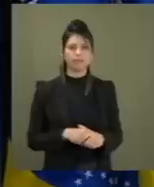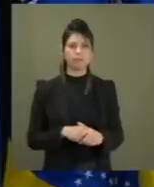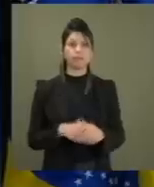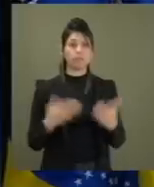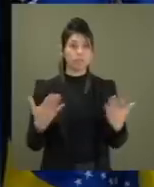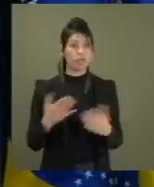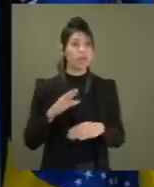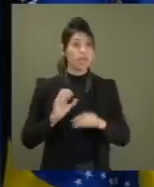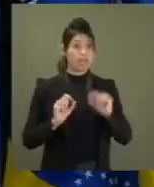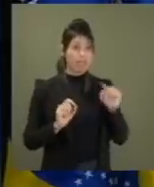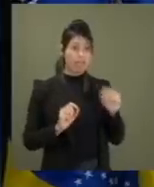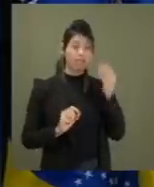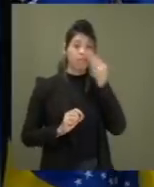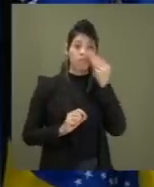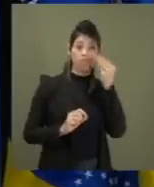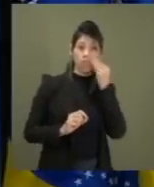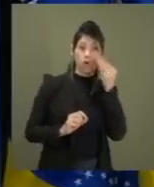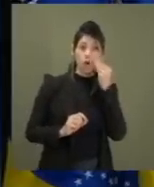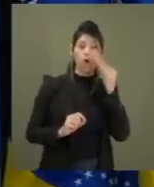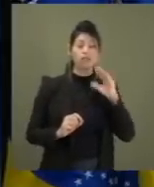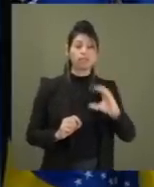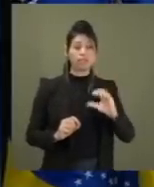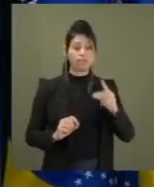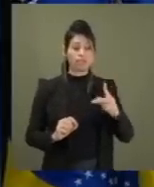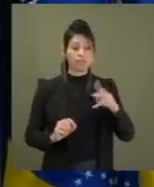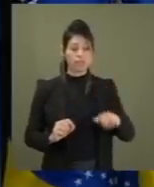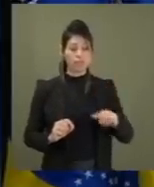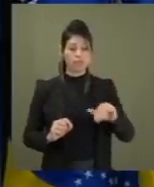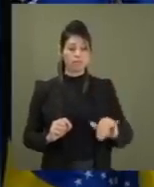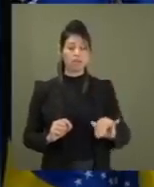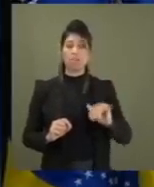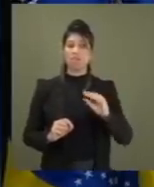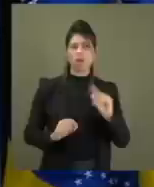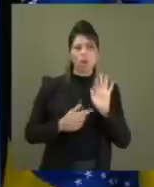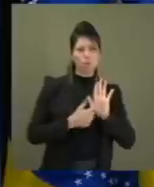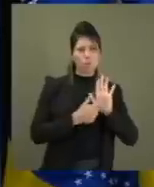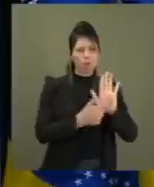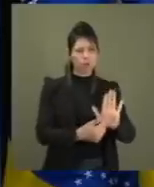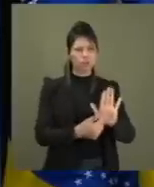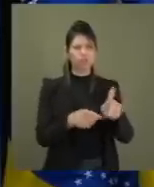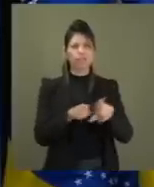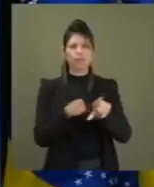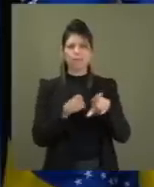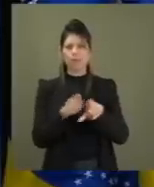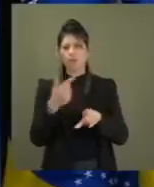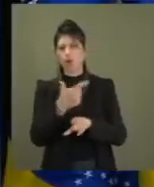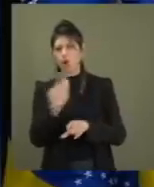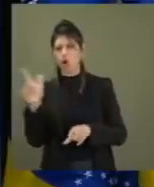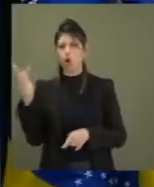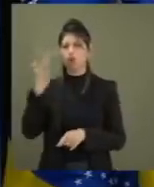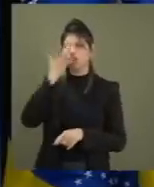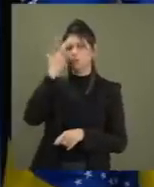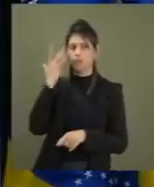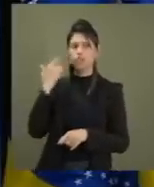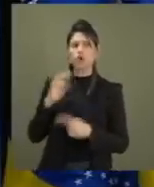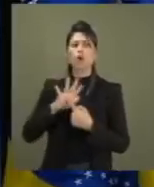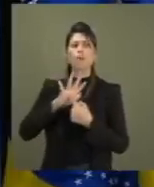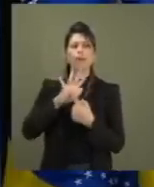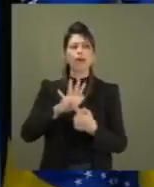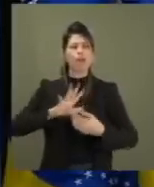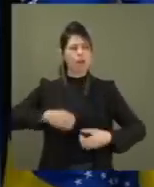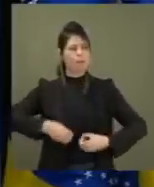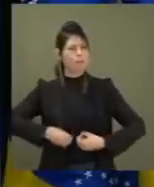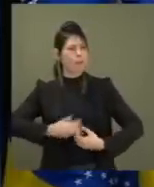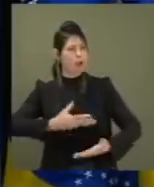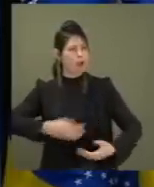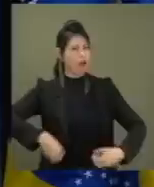segundo a grande mídia brasileira mostrou segundo parlamentares denunciaram a oferta de dezenas de